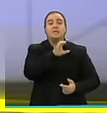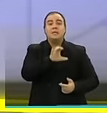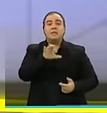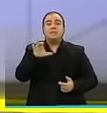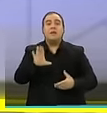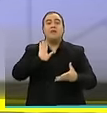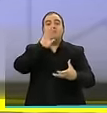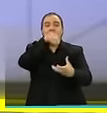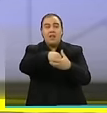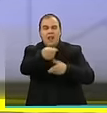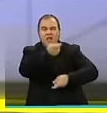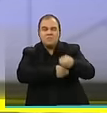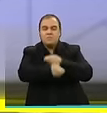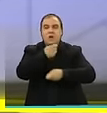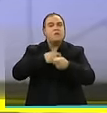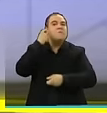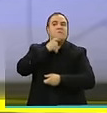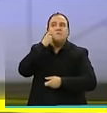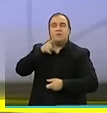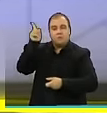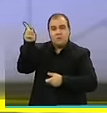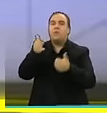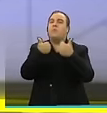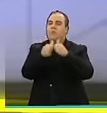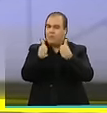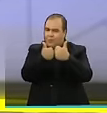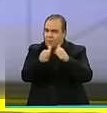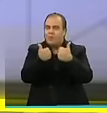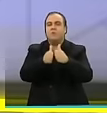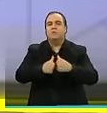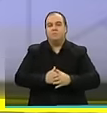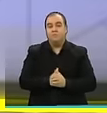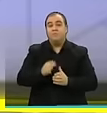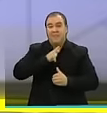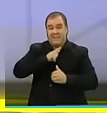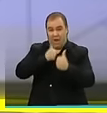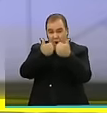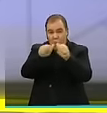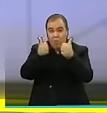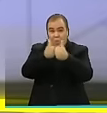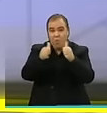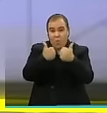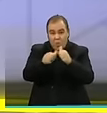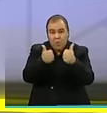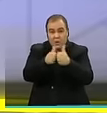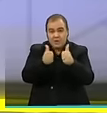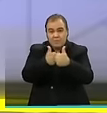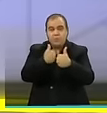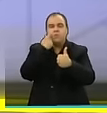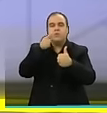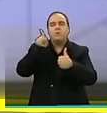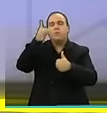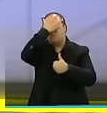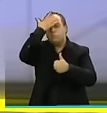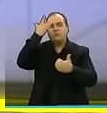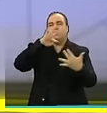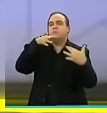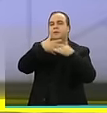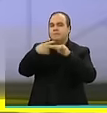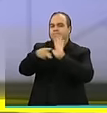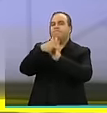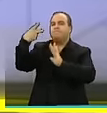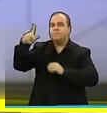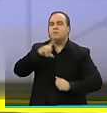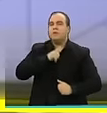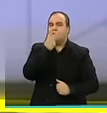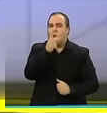administração daquele cidadão ali, no transporte coletivo. Andam de ônibus do transporte coletivo daquele cidadão ali. São